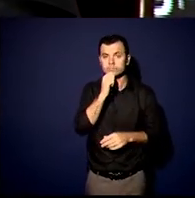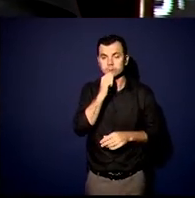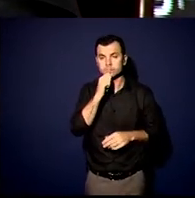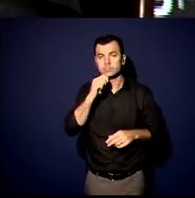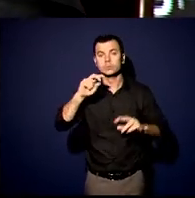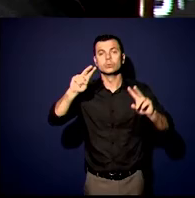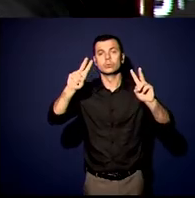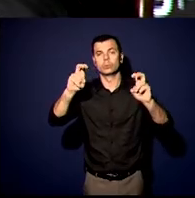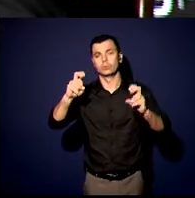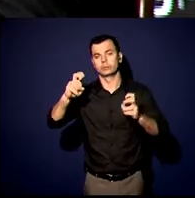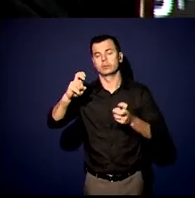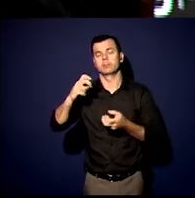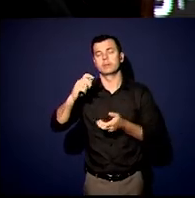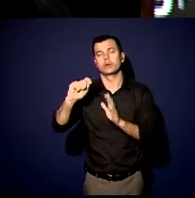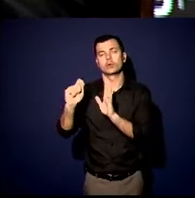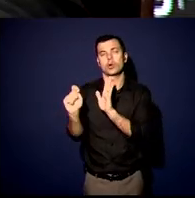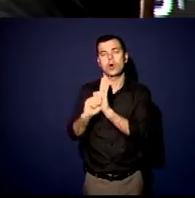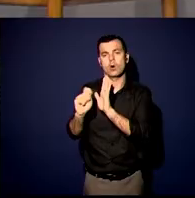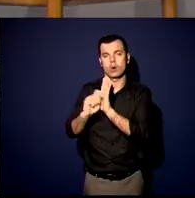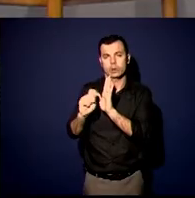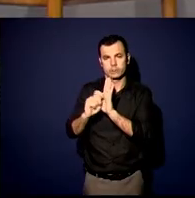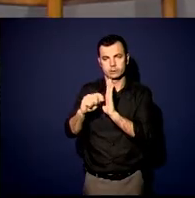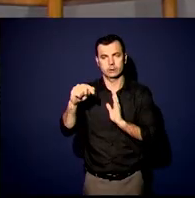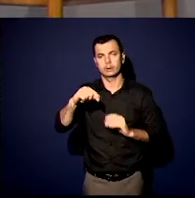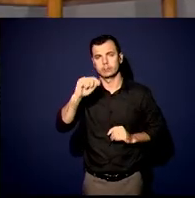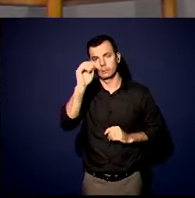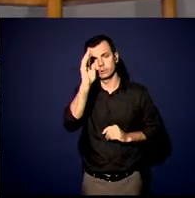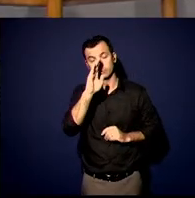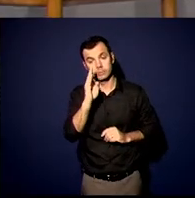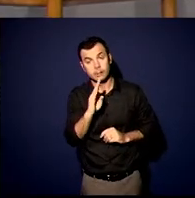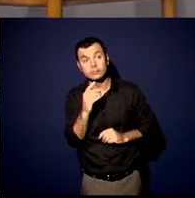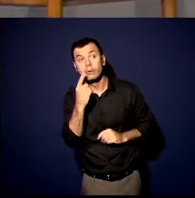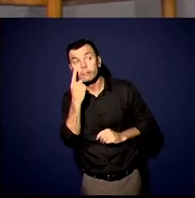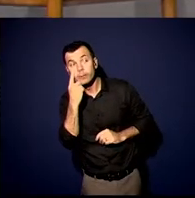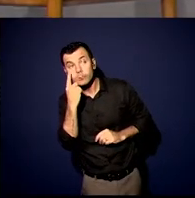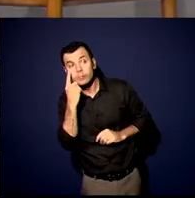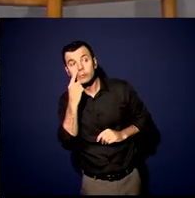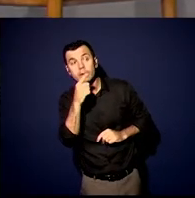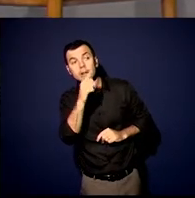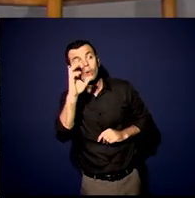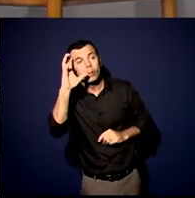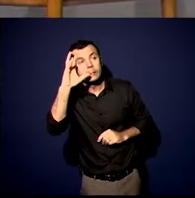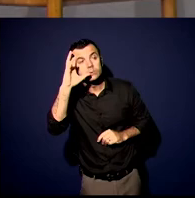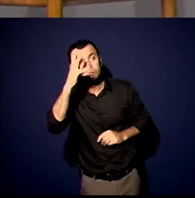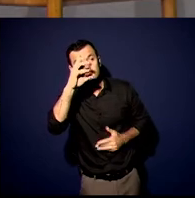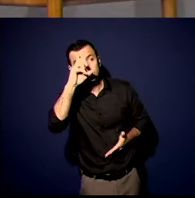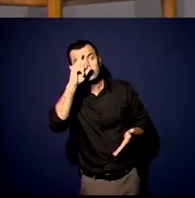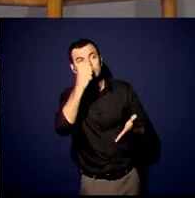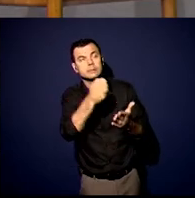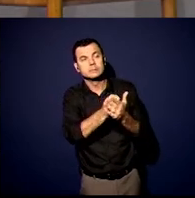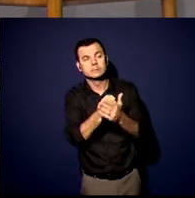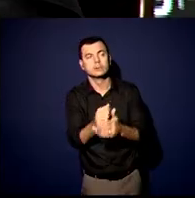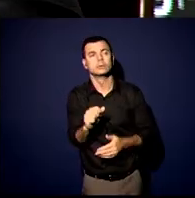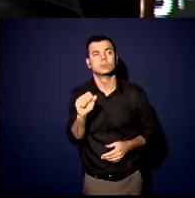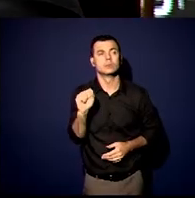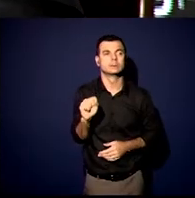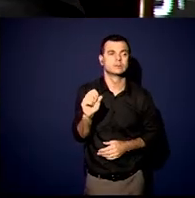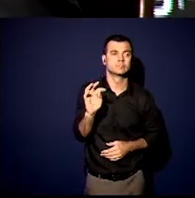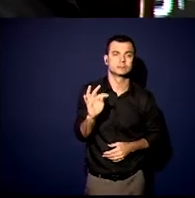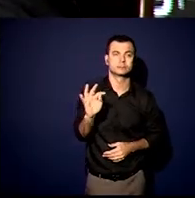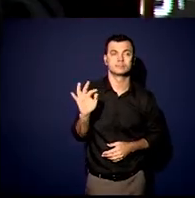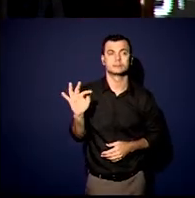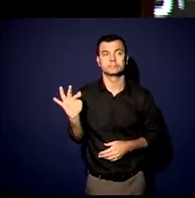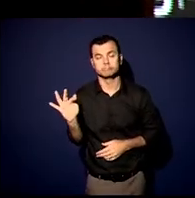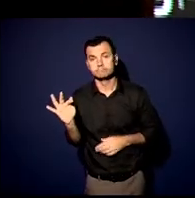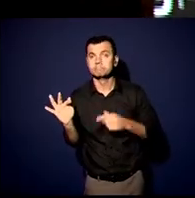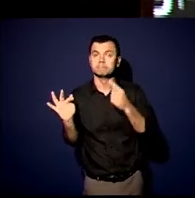Brasil e aí isso aí sim dependendo do que resultado dessa decisão do supremo aí nós poderemos